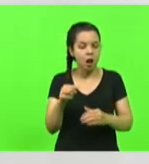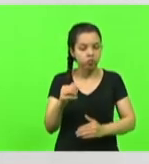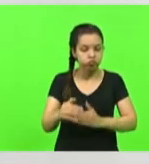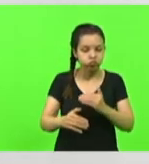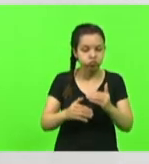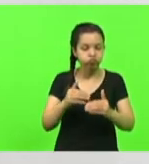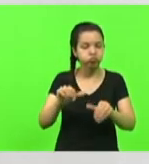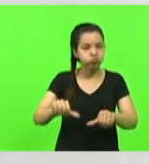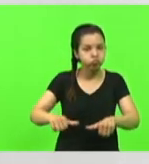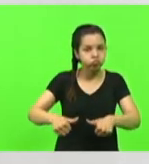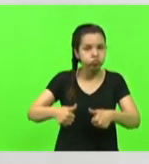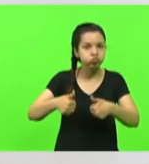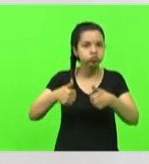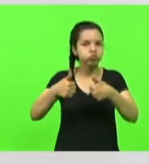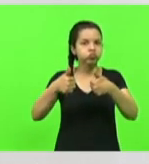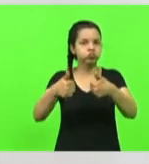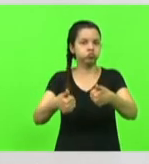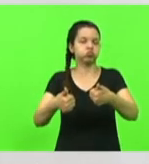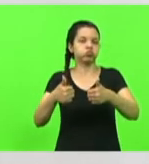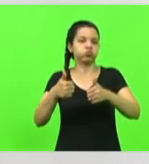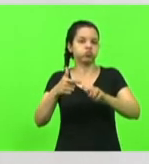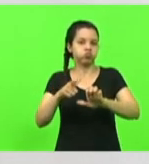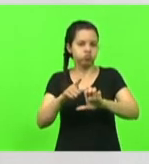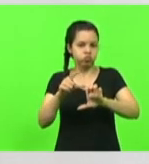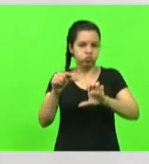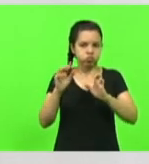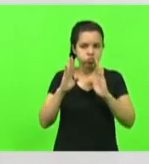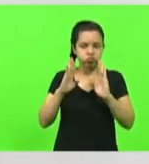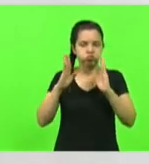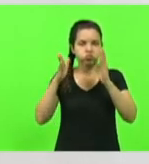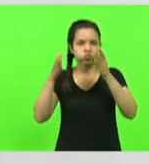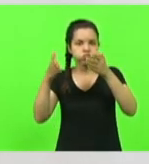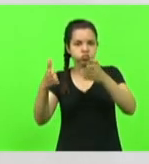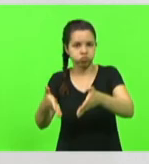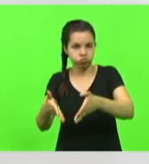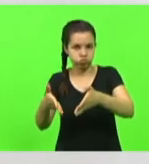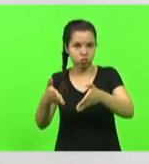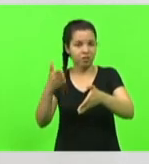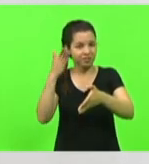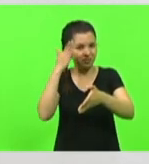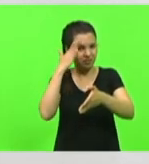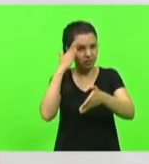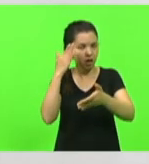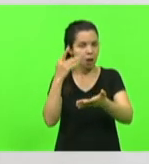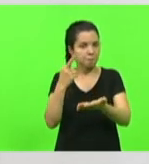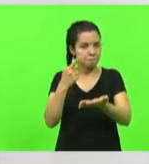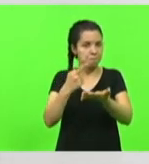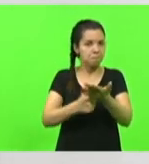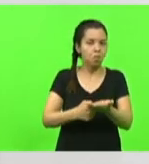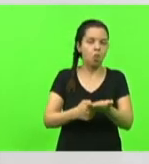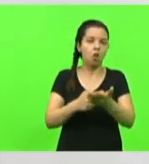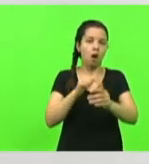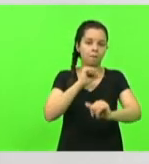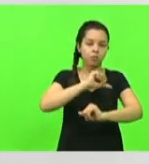convicta de que as mudanças fazem parte da caminhada evolutiva.